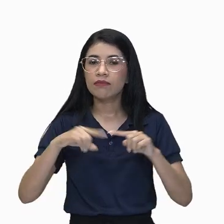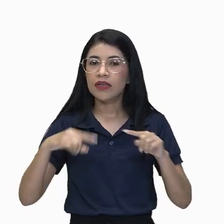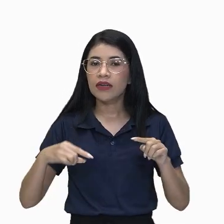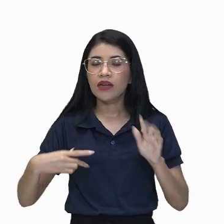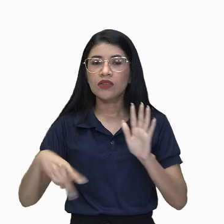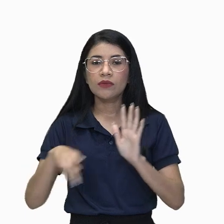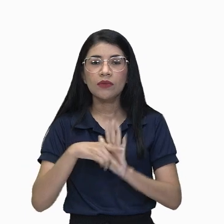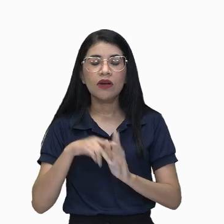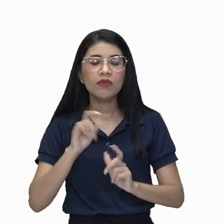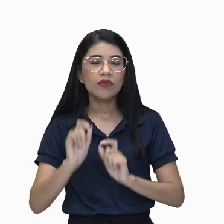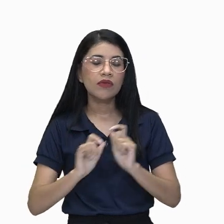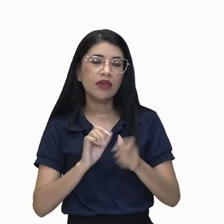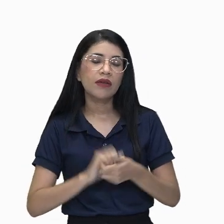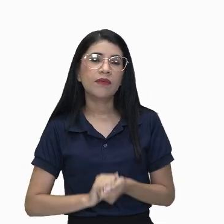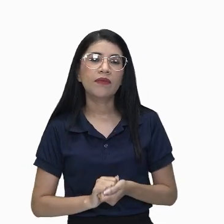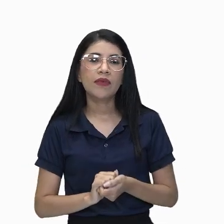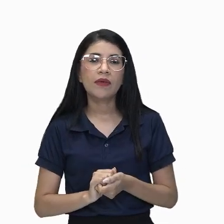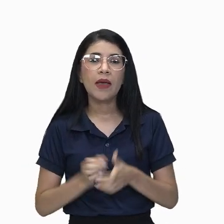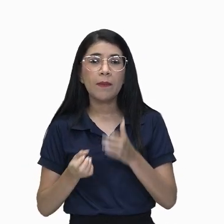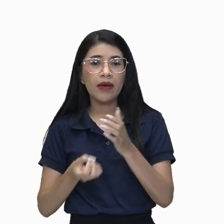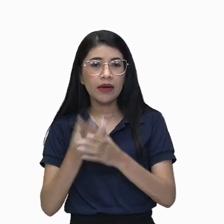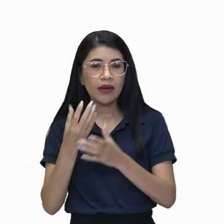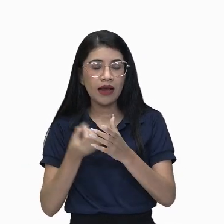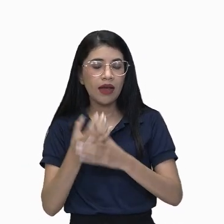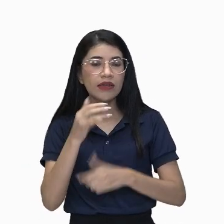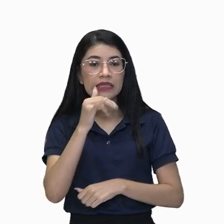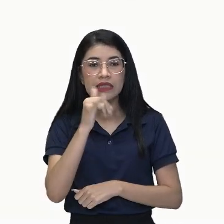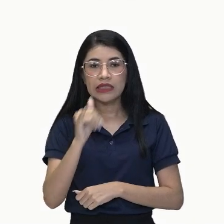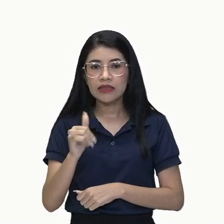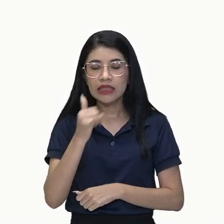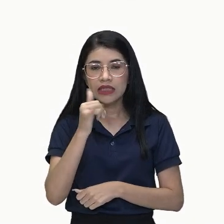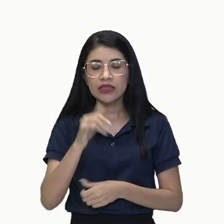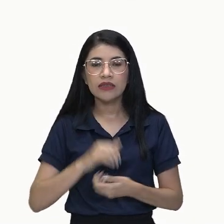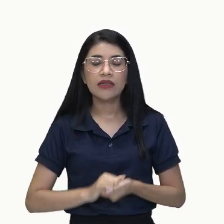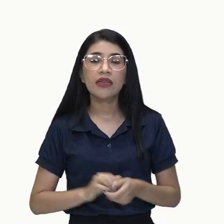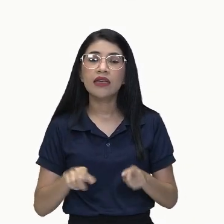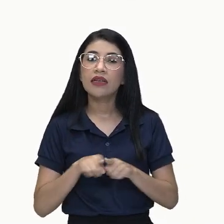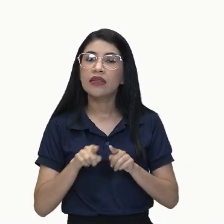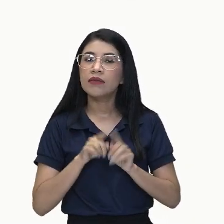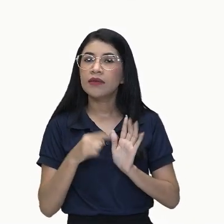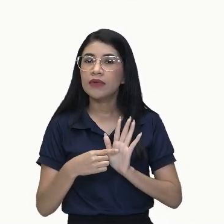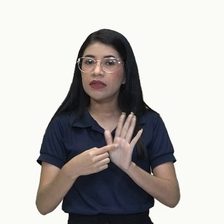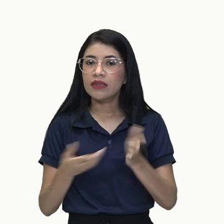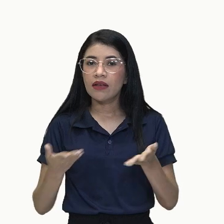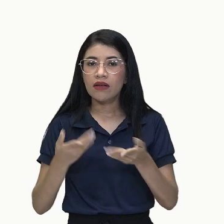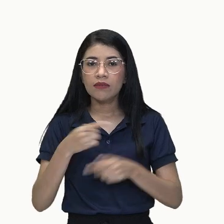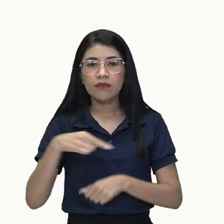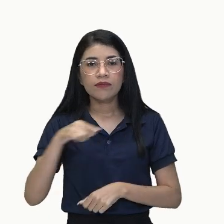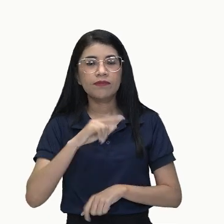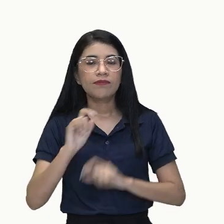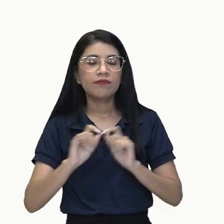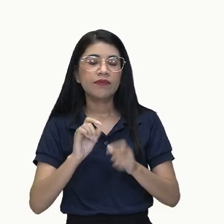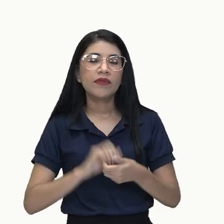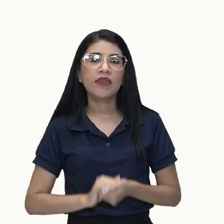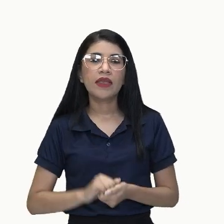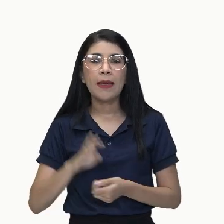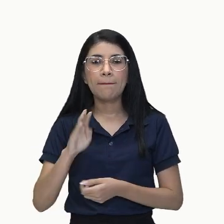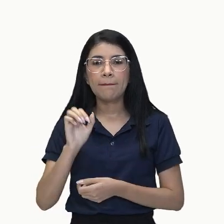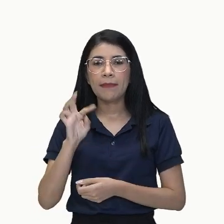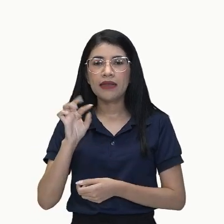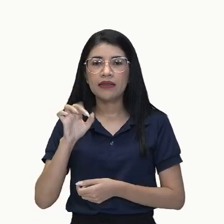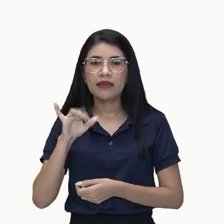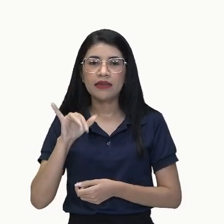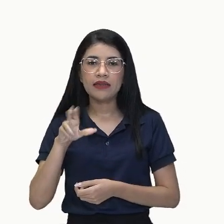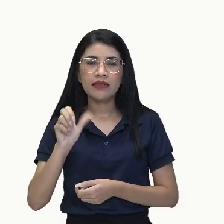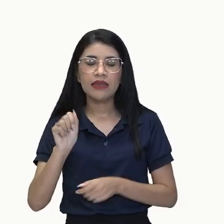dispositivos que fornecem energia elétrica. E eu trouxe aqui para você as baterias e